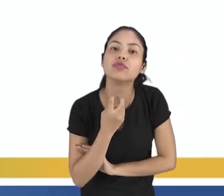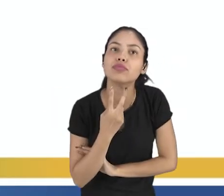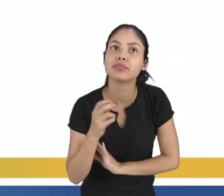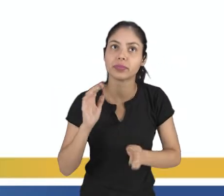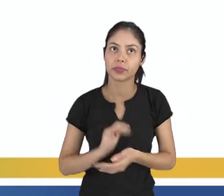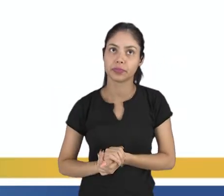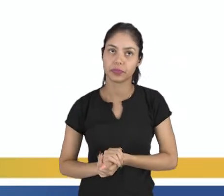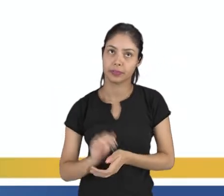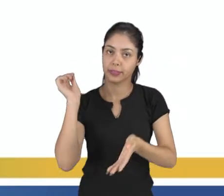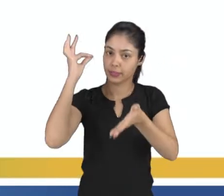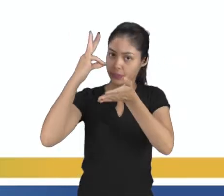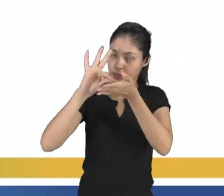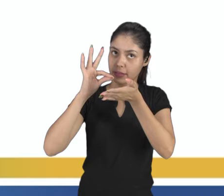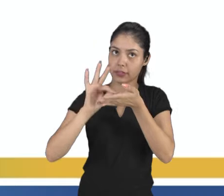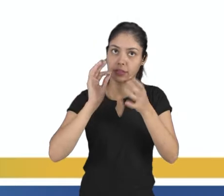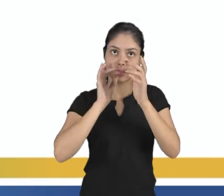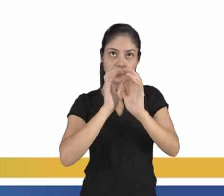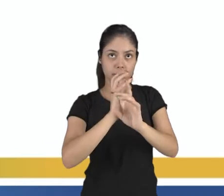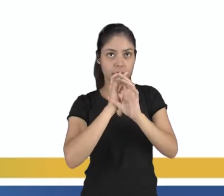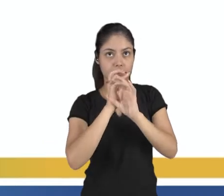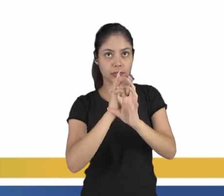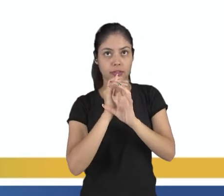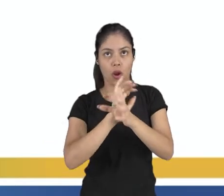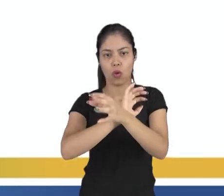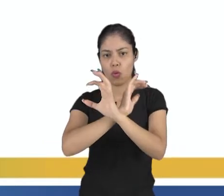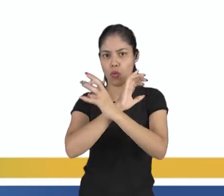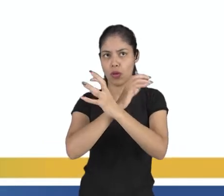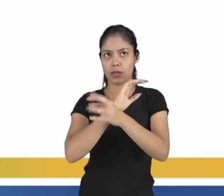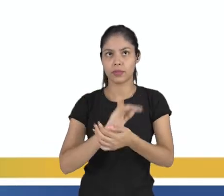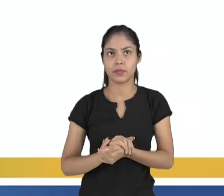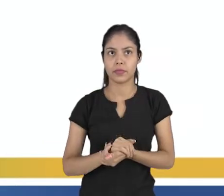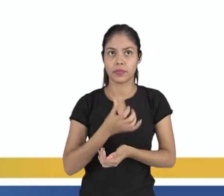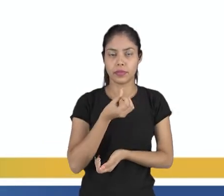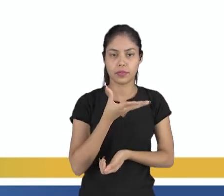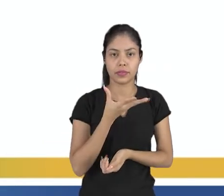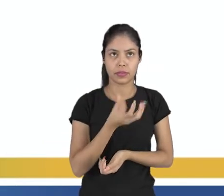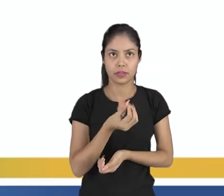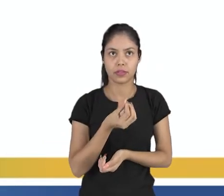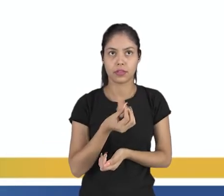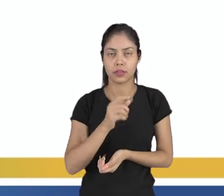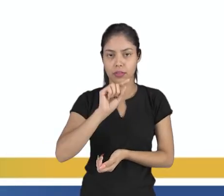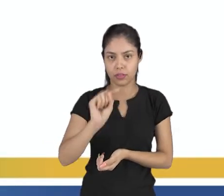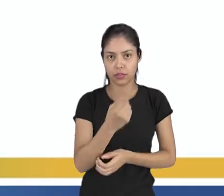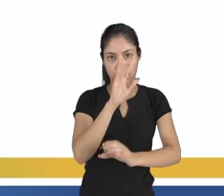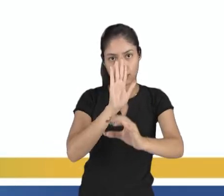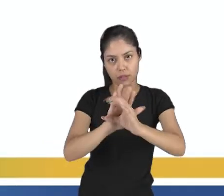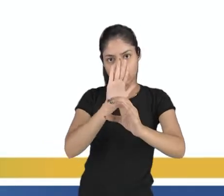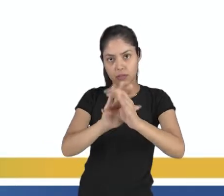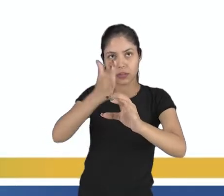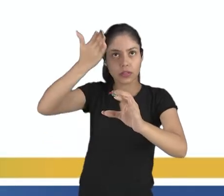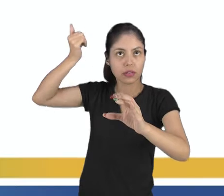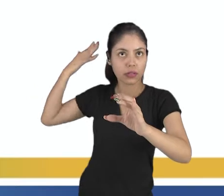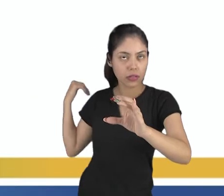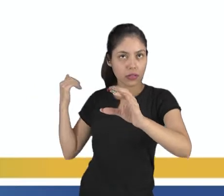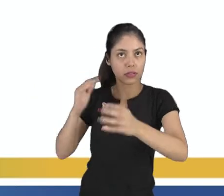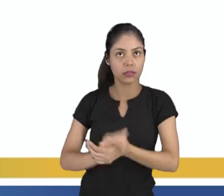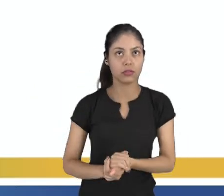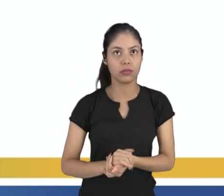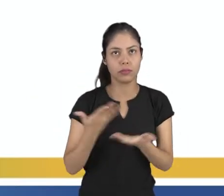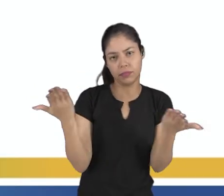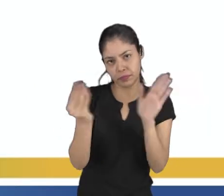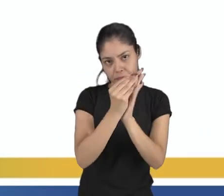Há registros de uma flauta feita de osso, datada de 60 mil anos antes de Cristo.